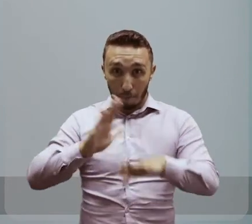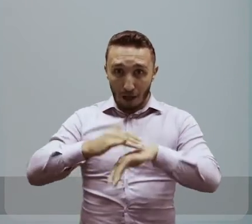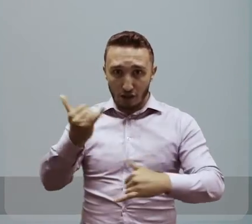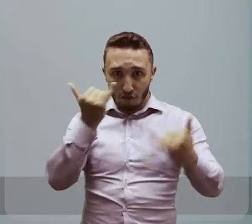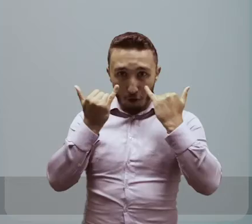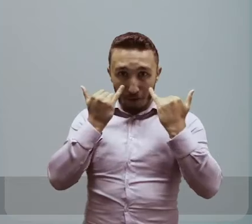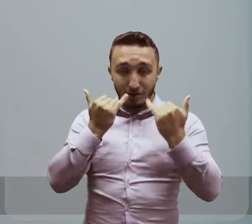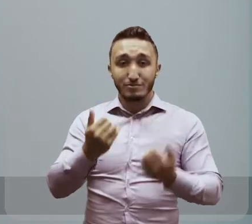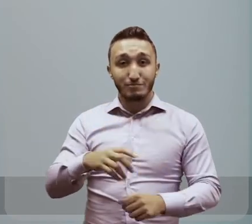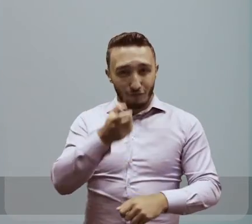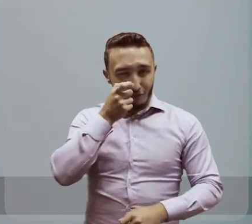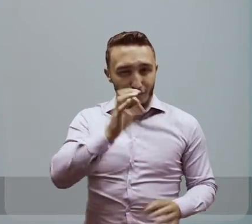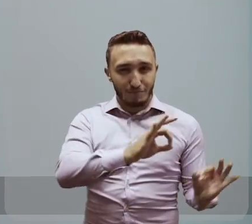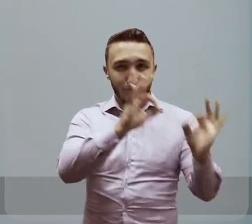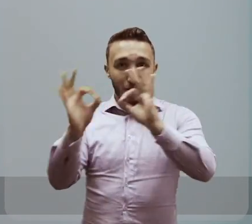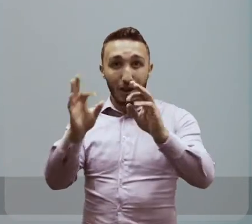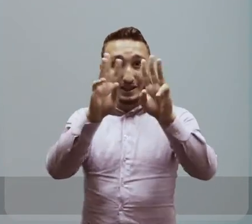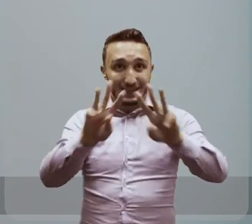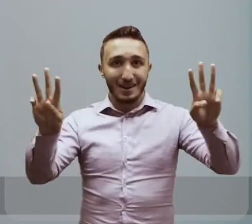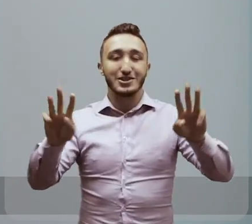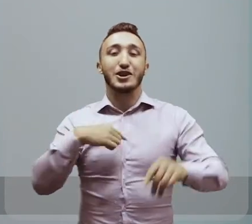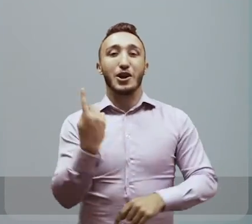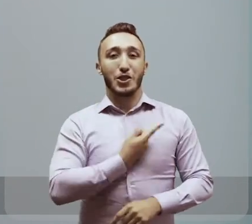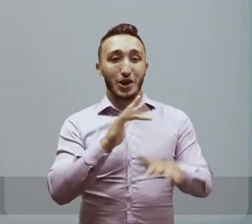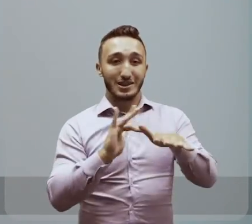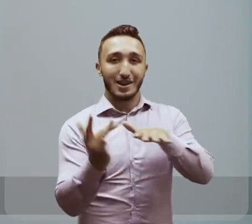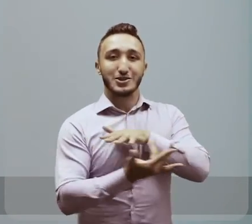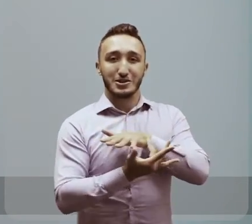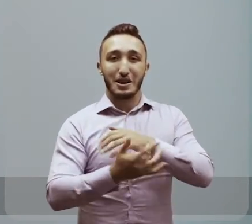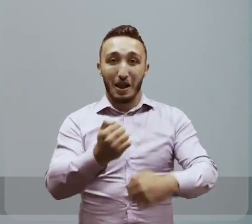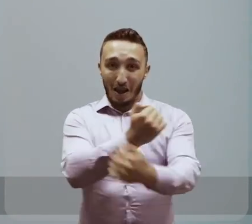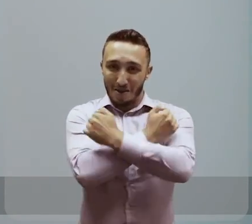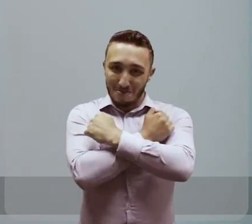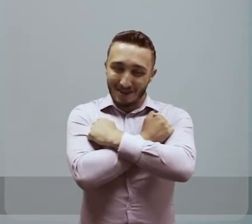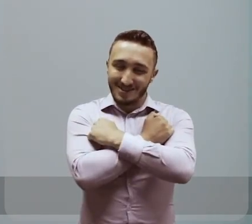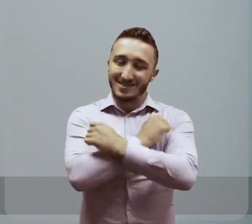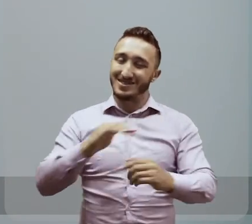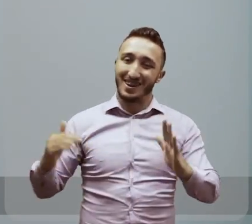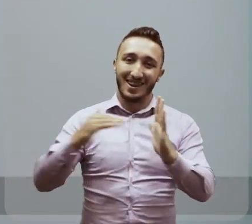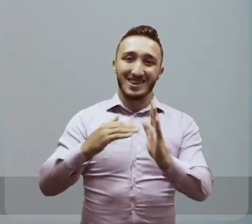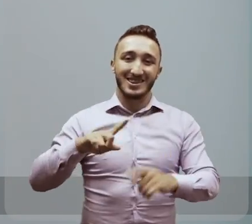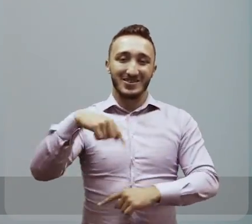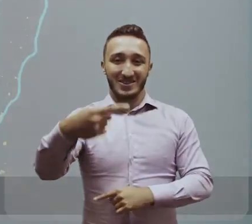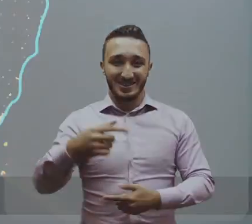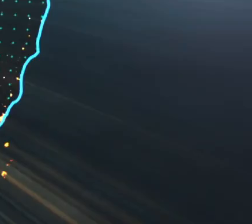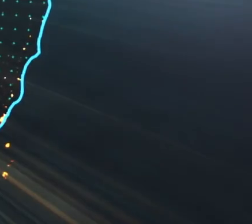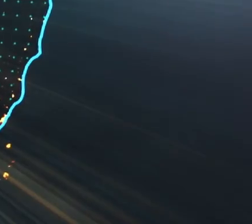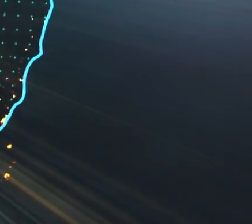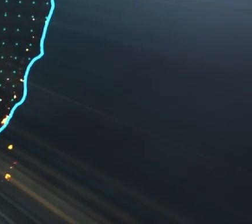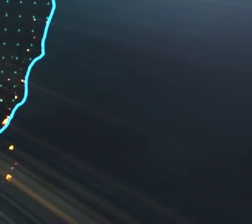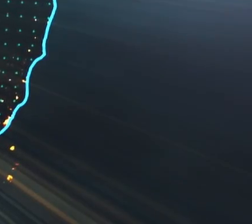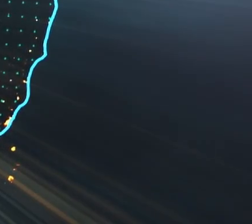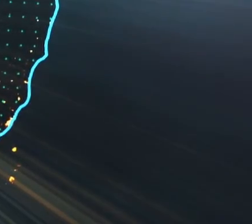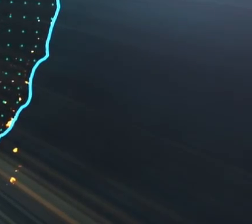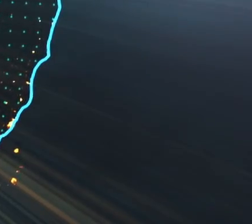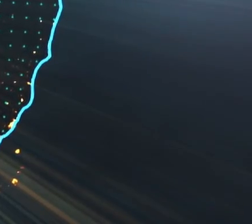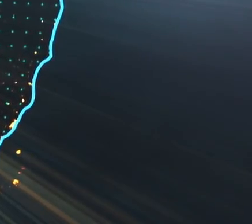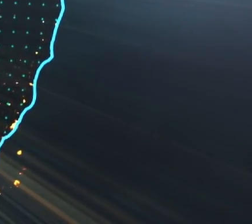Humanos. Para mais informações, acompanhe o nosso site e as nossas redes sociais. Um forte abraço e até mais!